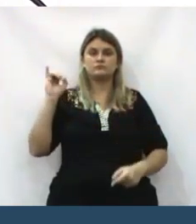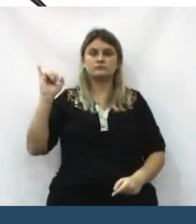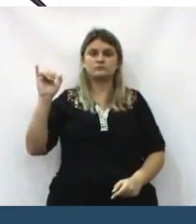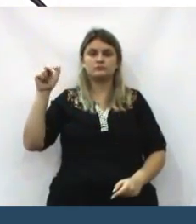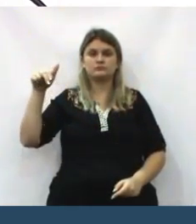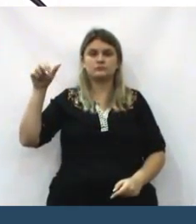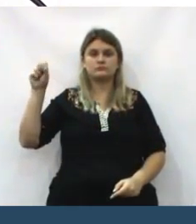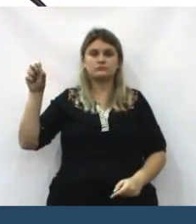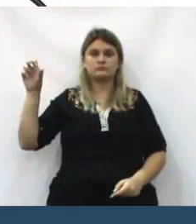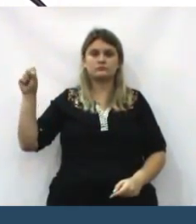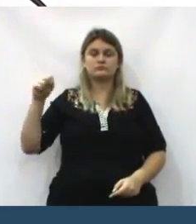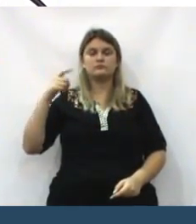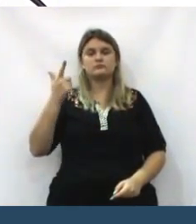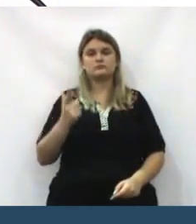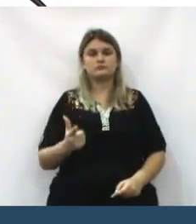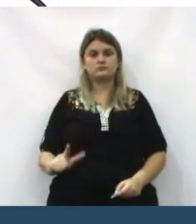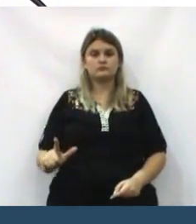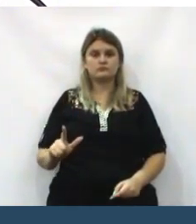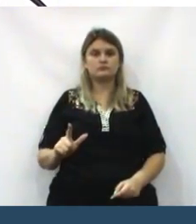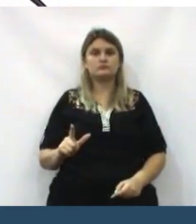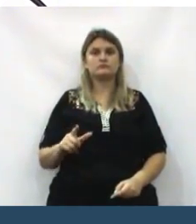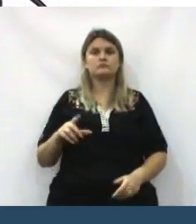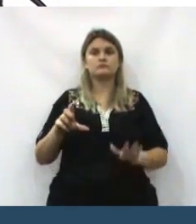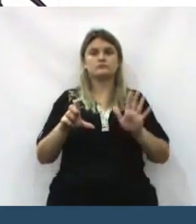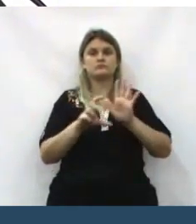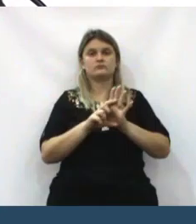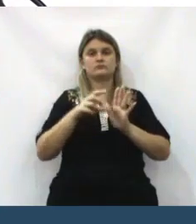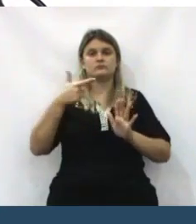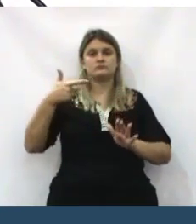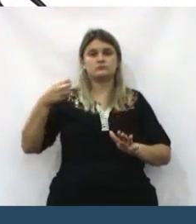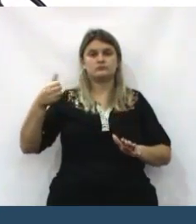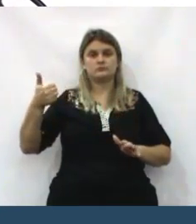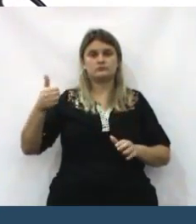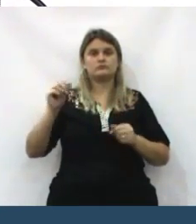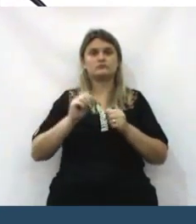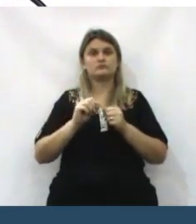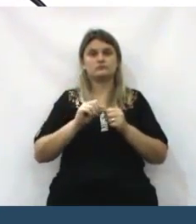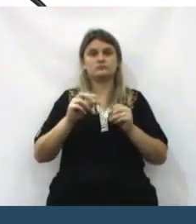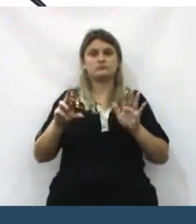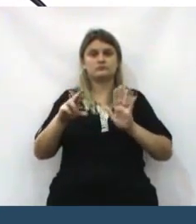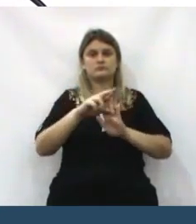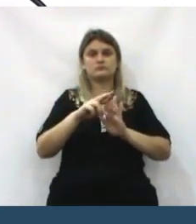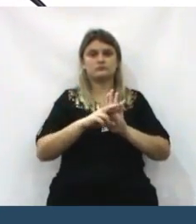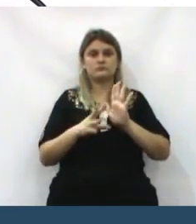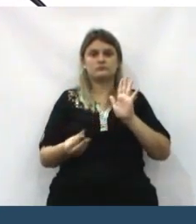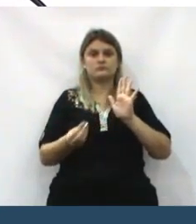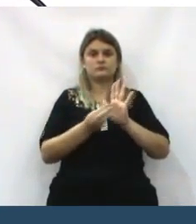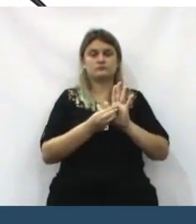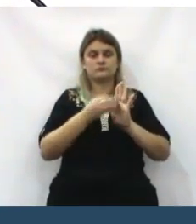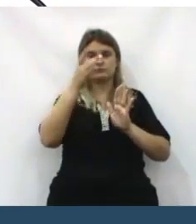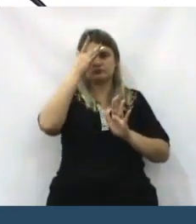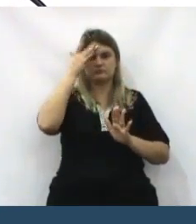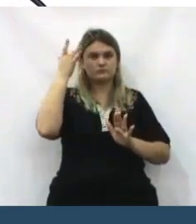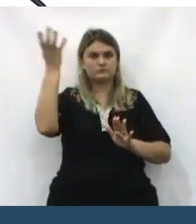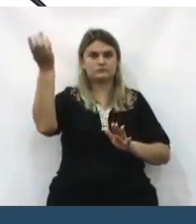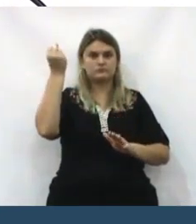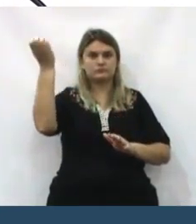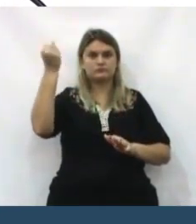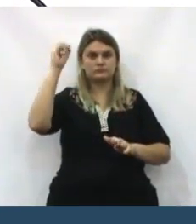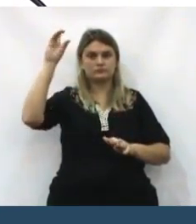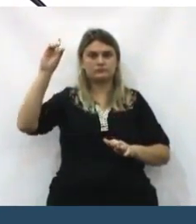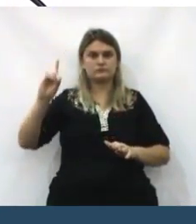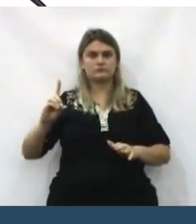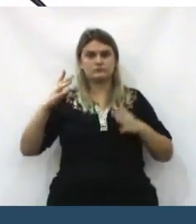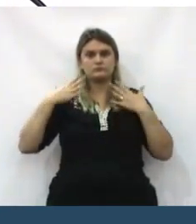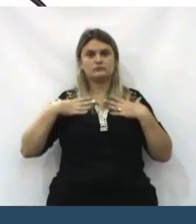Mas o INSS, mais uma vez, lá no artigo 201, fez a regulamentação para a aposentadoria dos